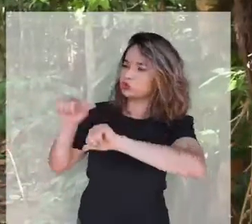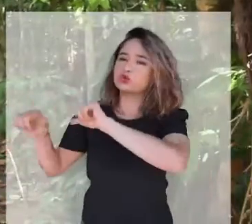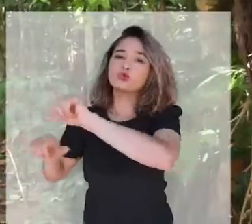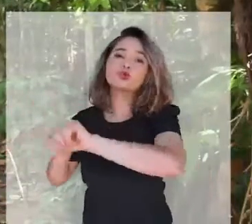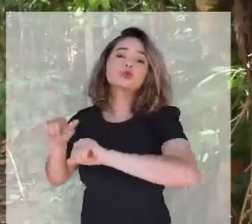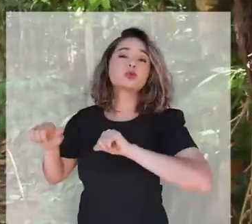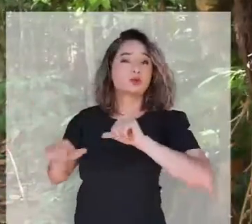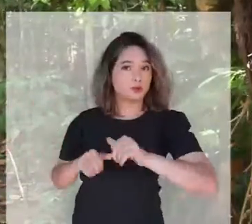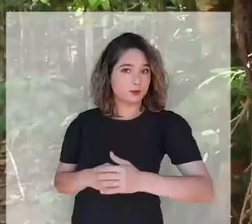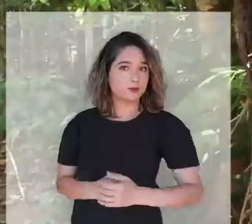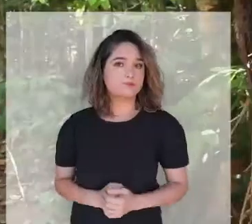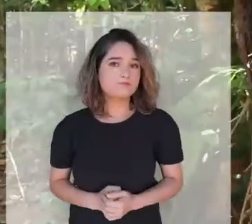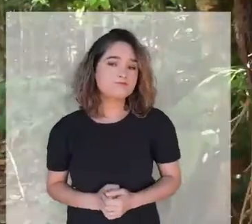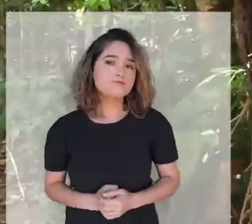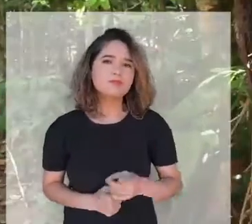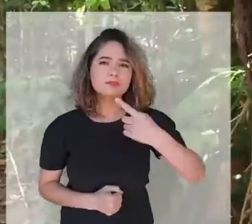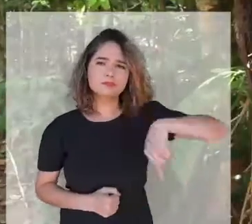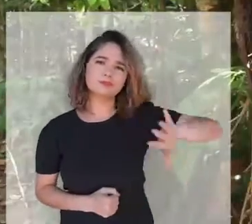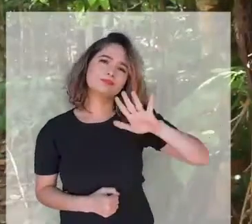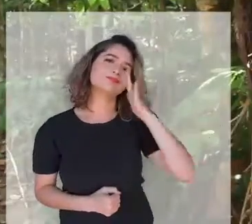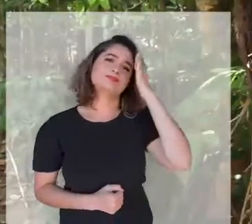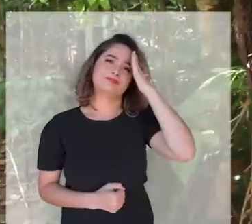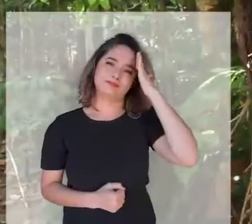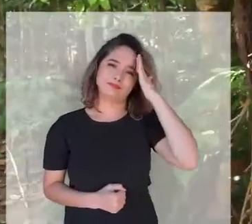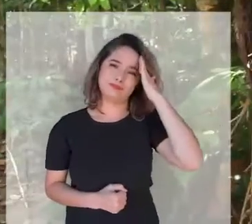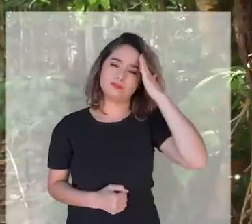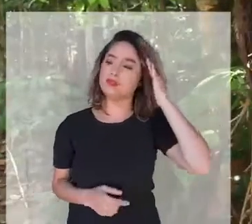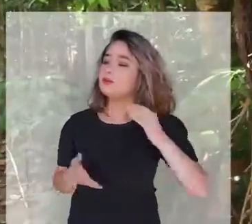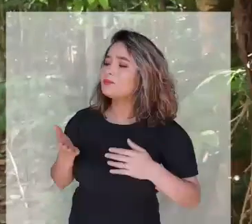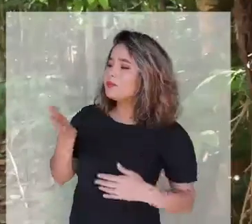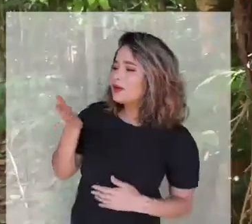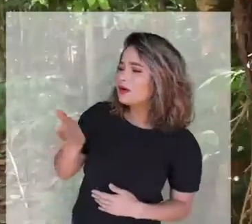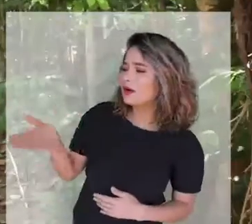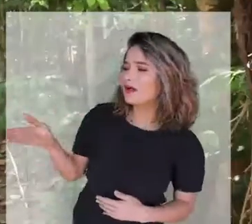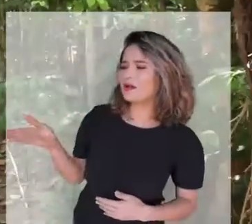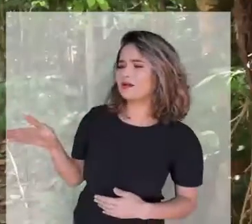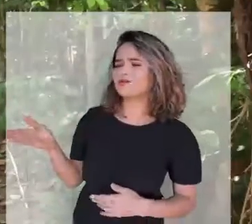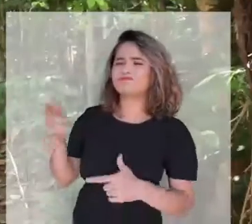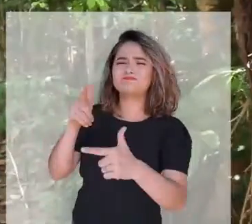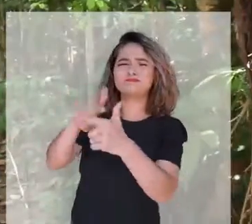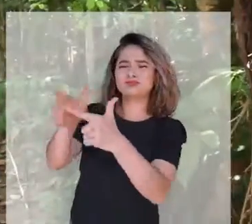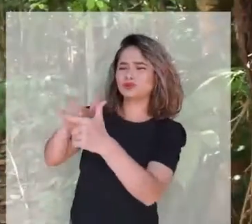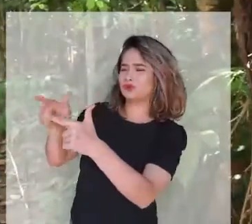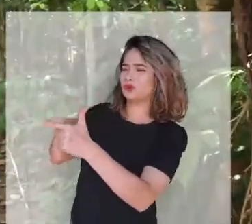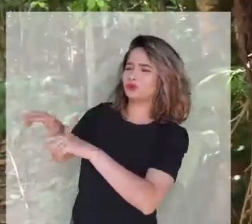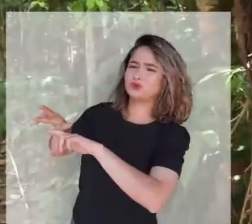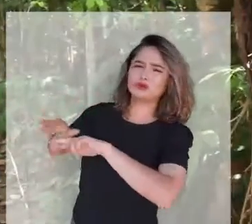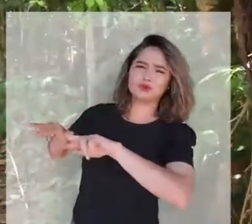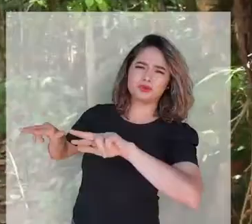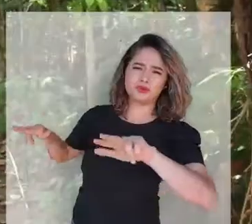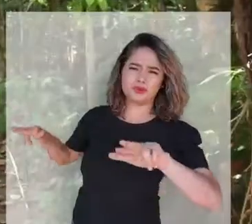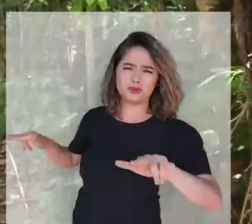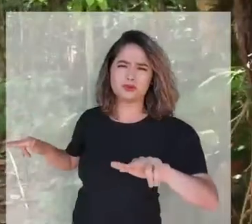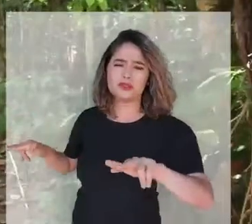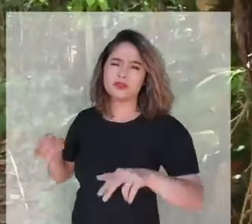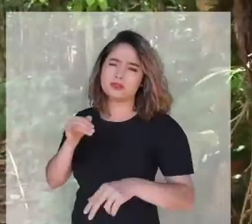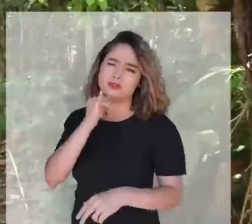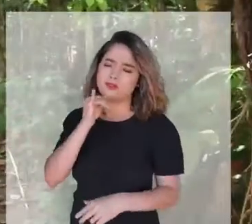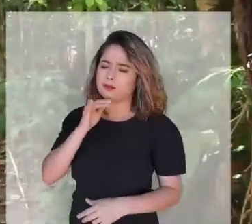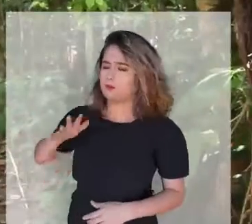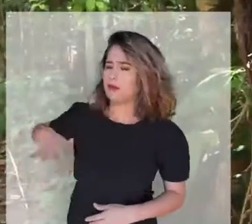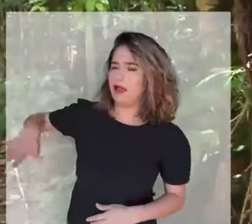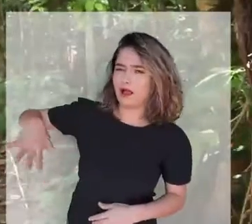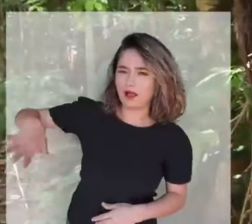tem. Demandas, por exemplo, na área ambiental, demandas, por exemplo, na área do trabalho, demandas, por exemplo, na área da